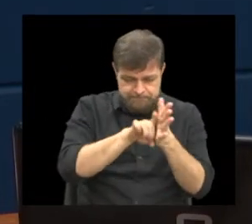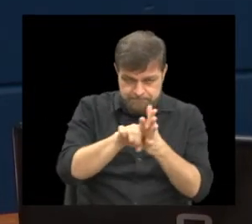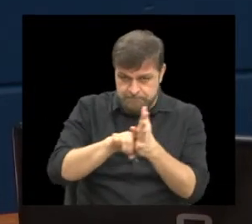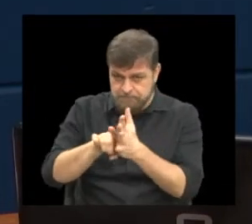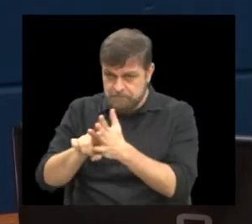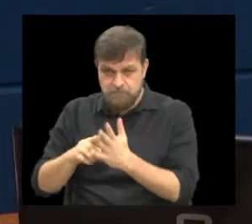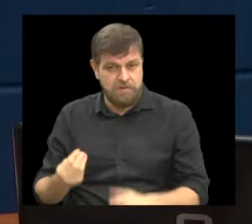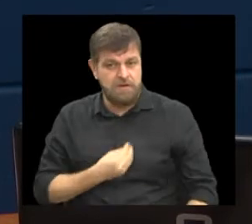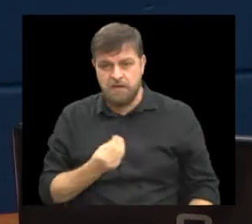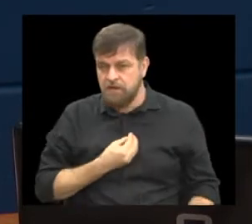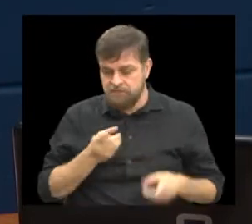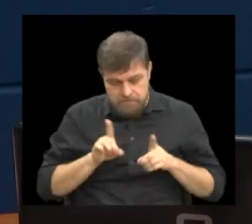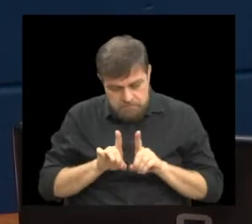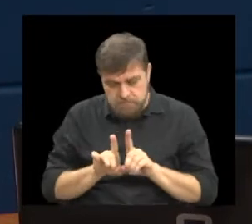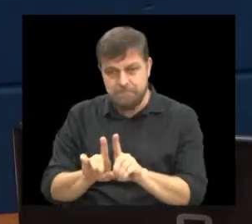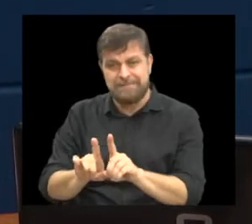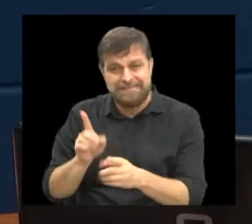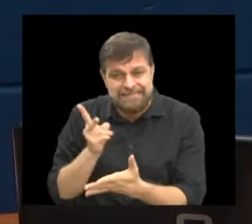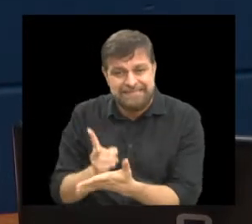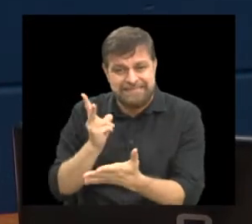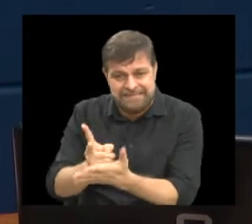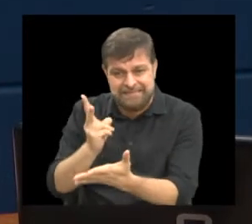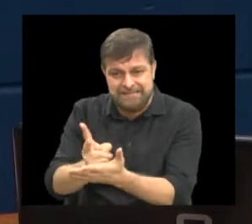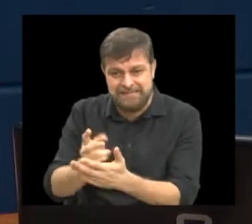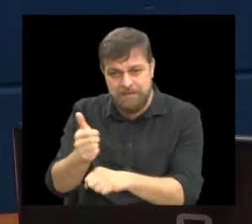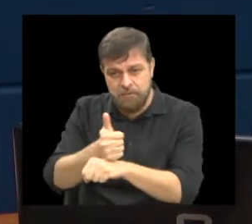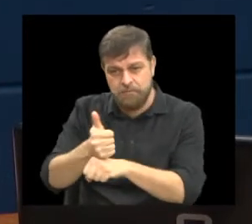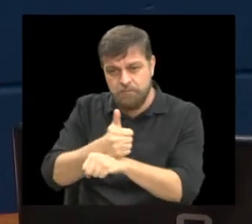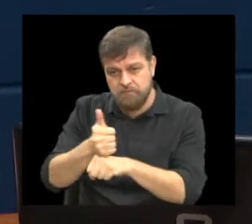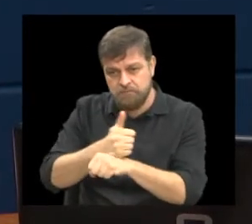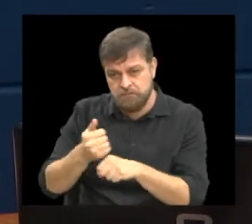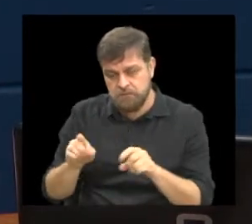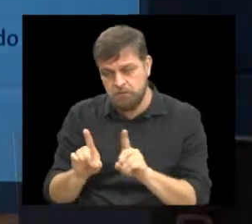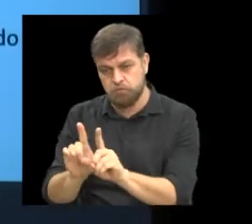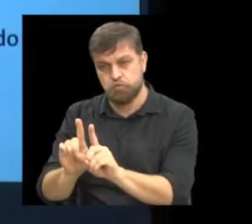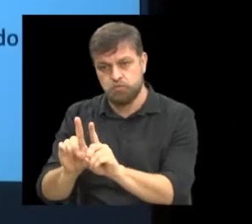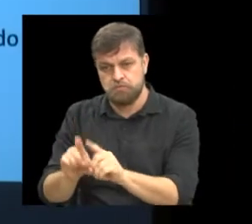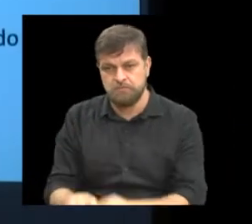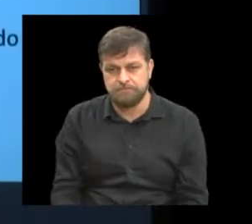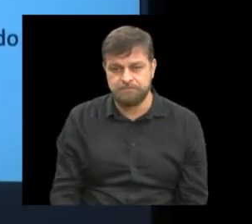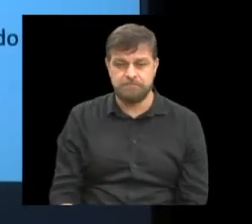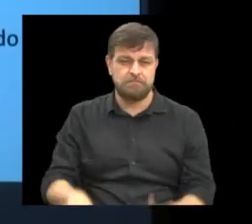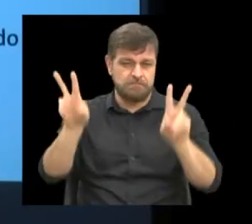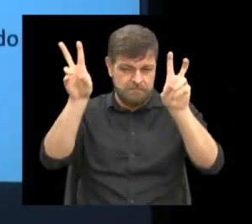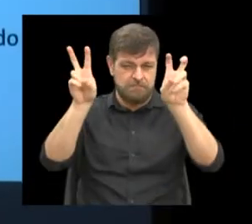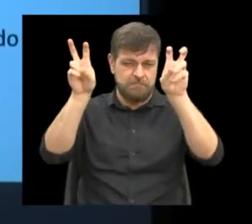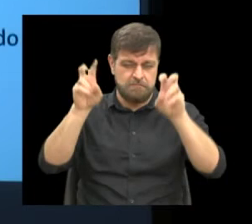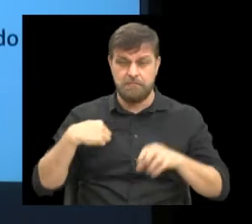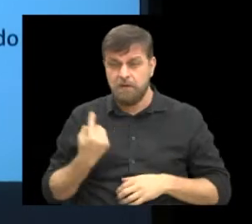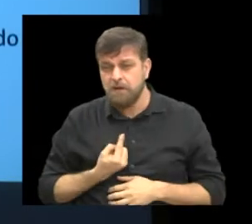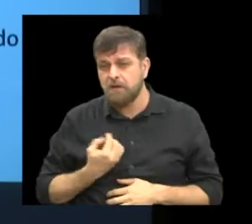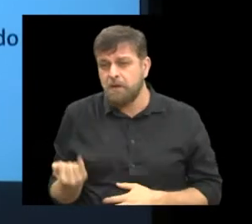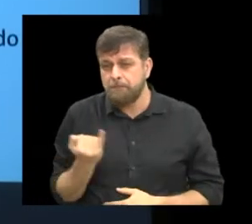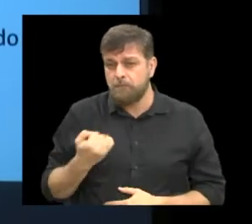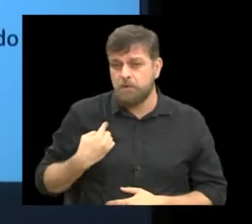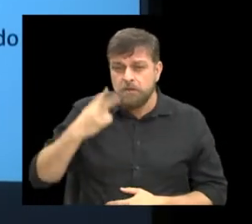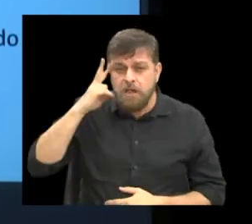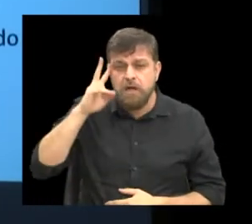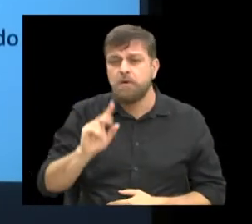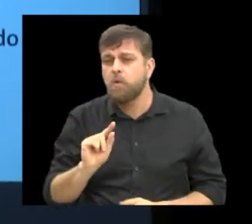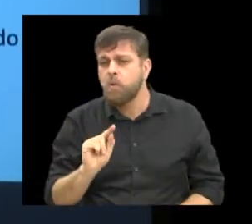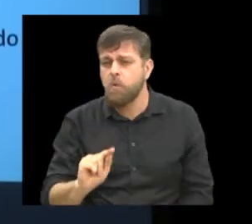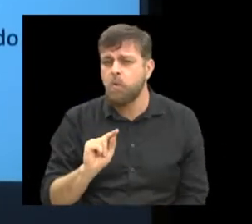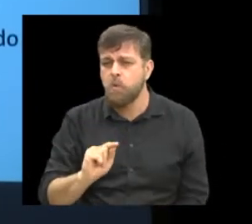vida inteira dessa pessoa. Só abrindo um parêntese aqui, eu acho importante a gente ressaltar